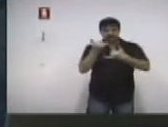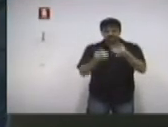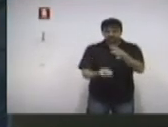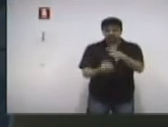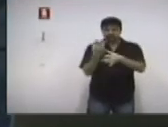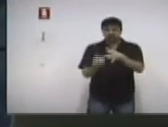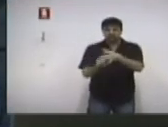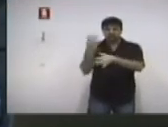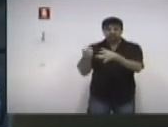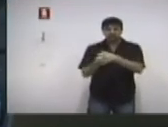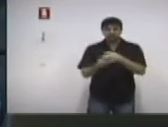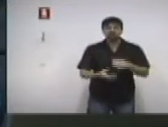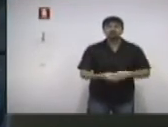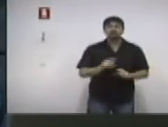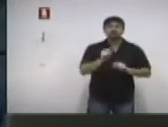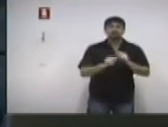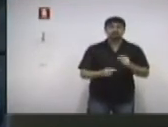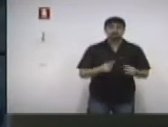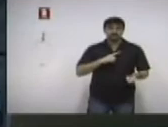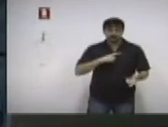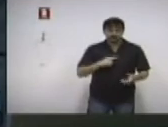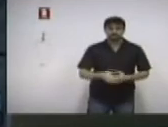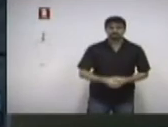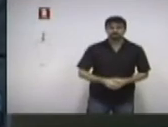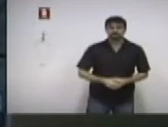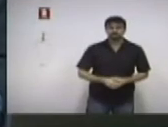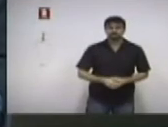aqui tá sendo criado